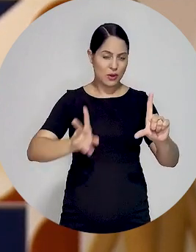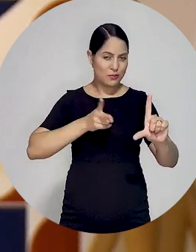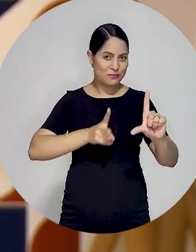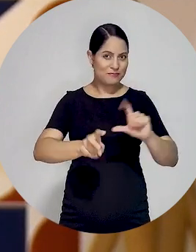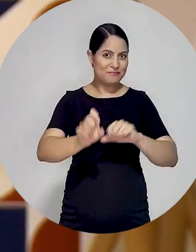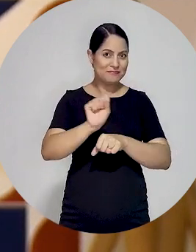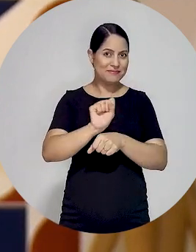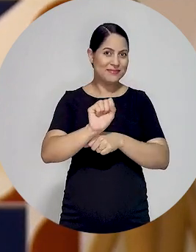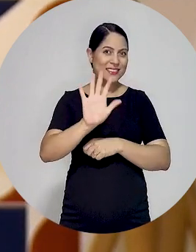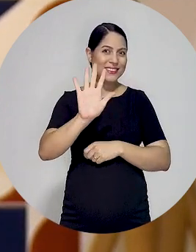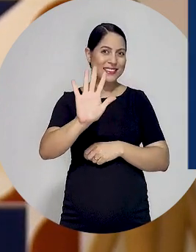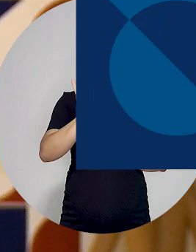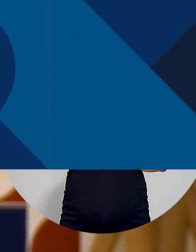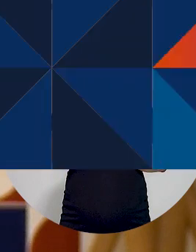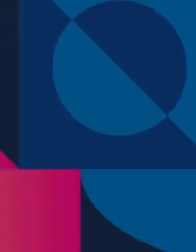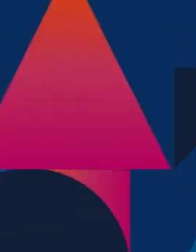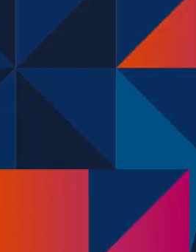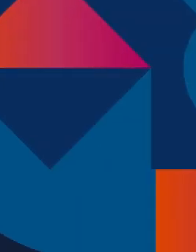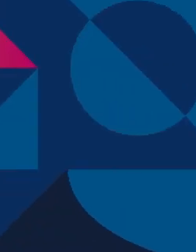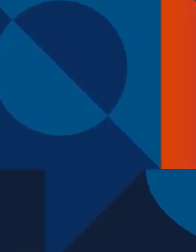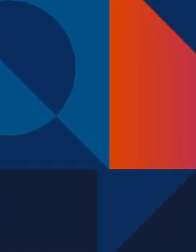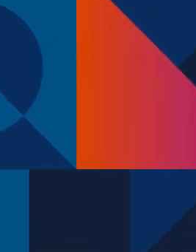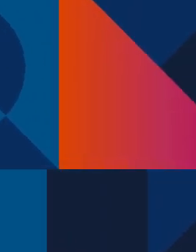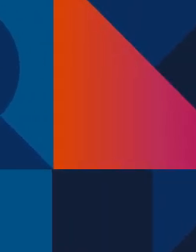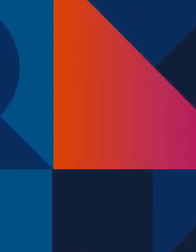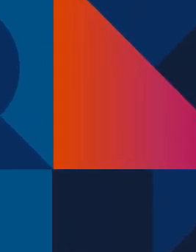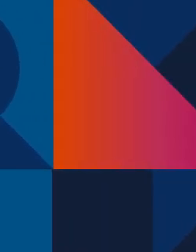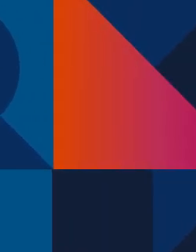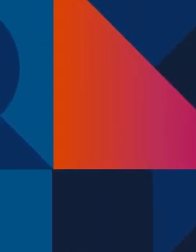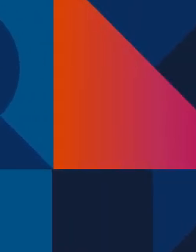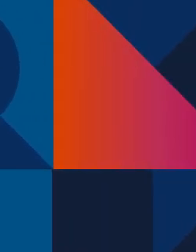OAB Nacional. Não saia daí.